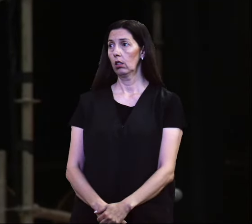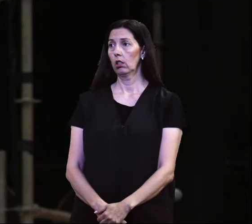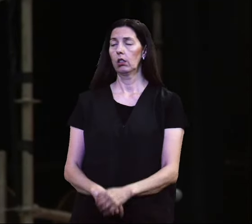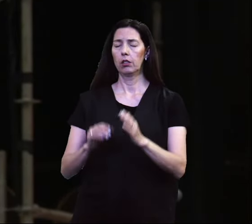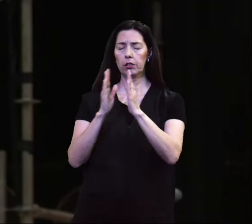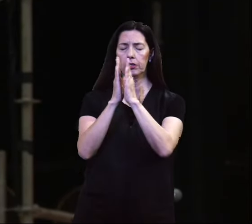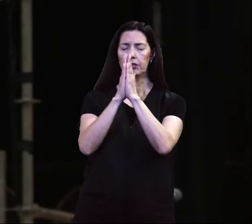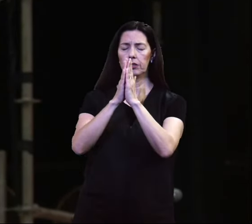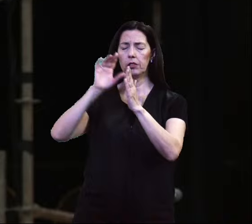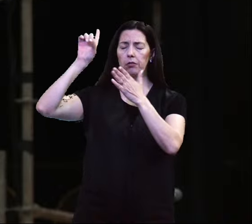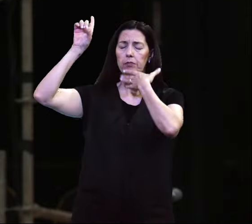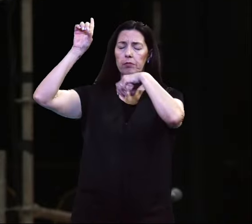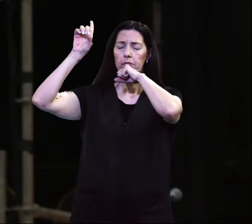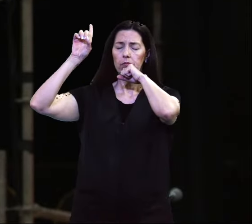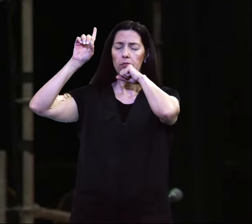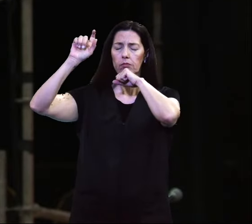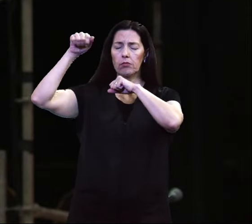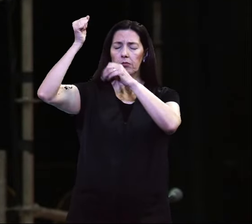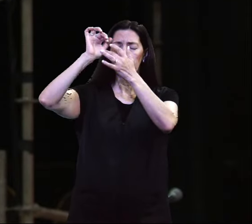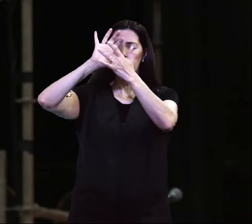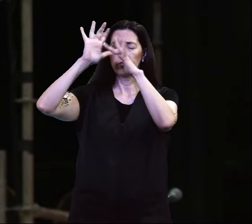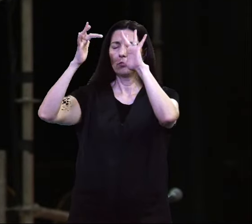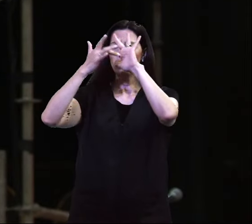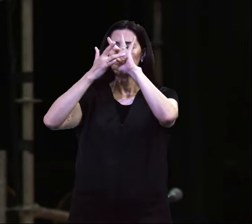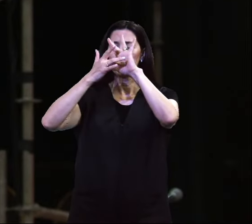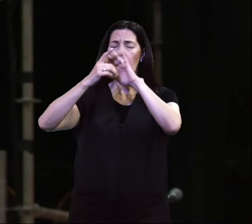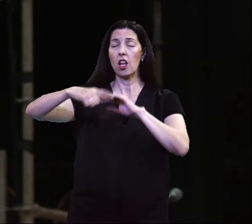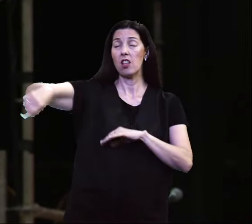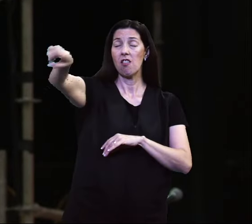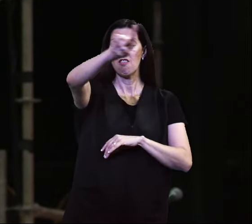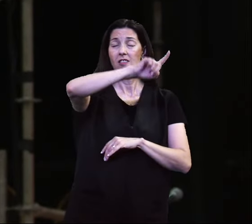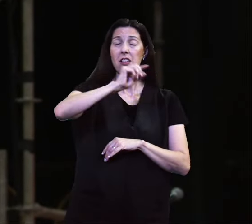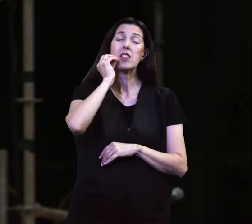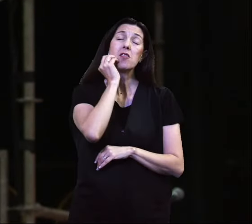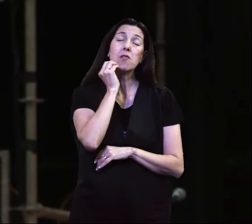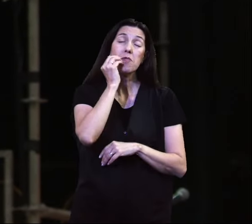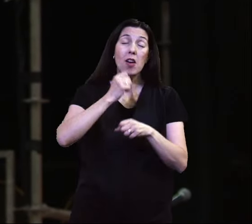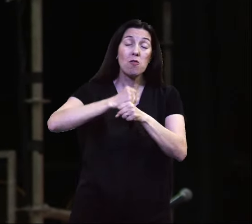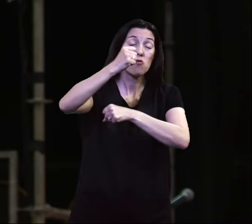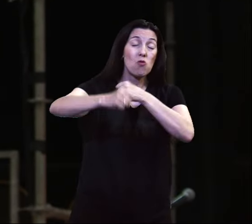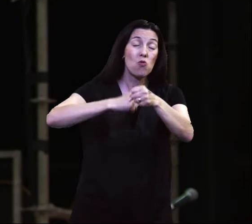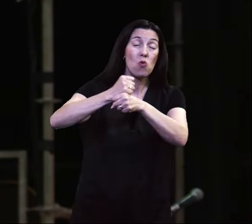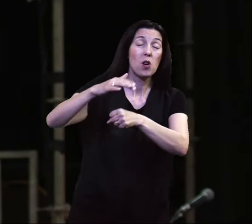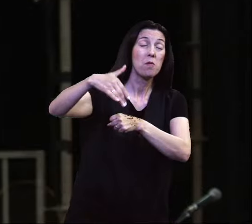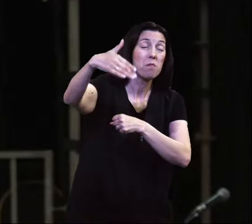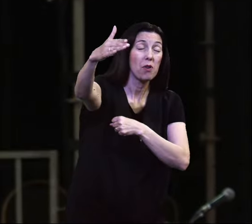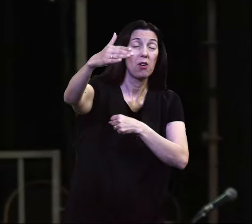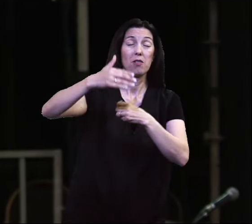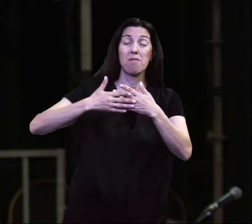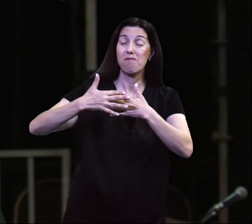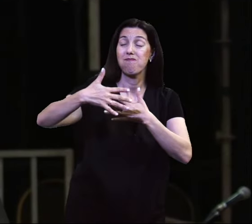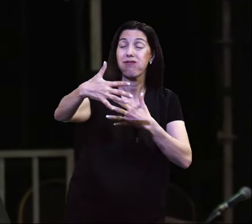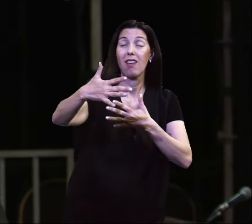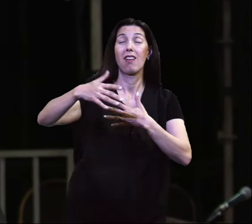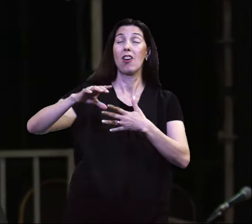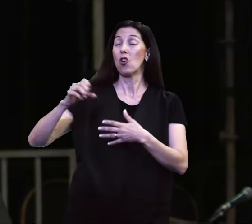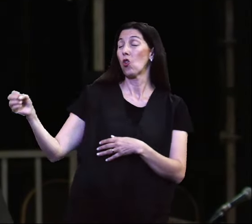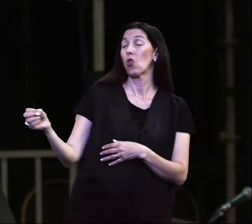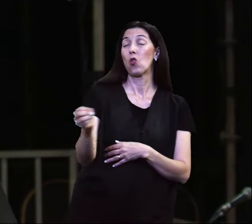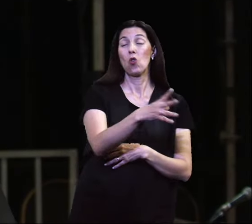Pai, em nome de Jesus, que os meus irmãos experimentem nesse próximo ano coisas novas de Deus e do